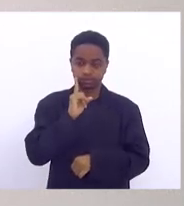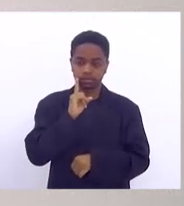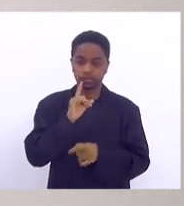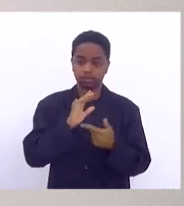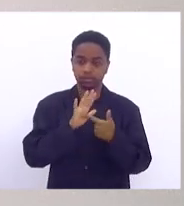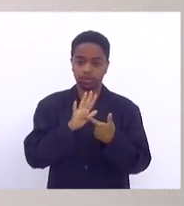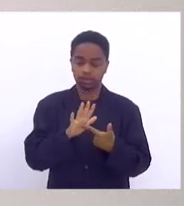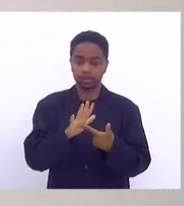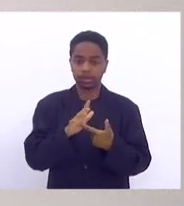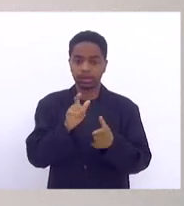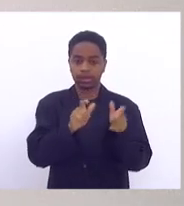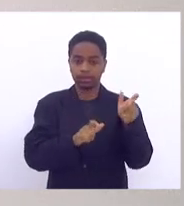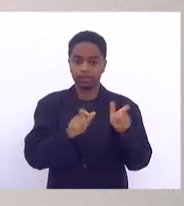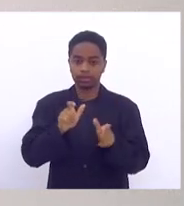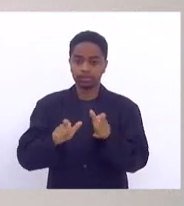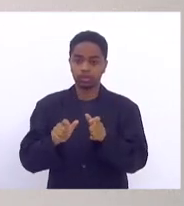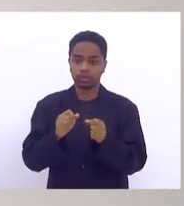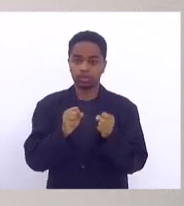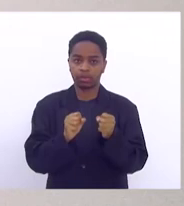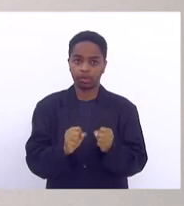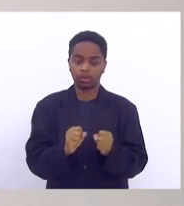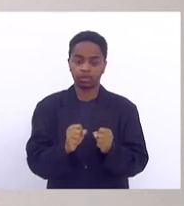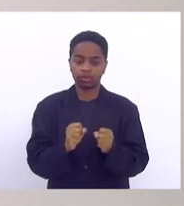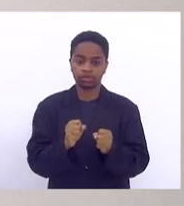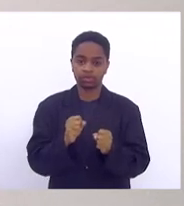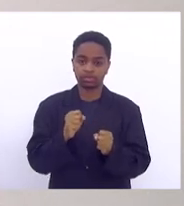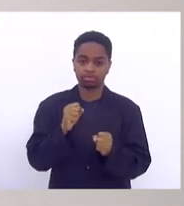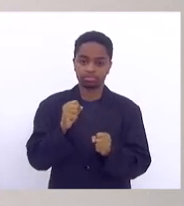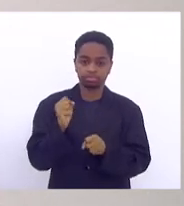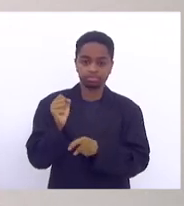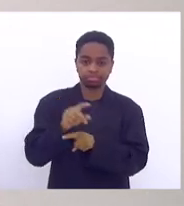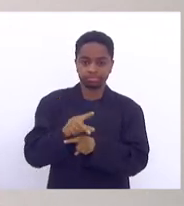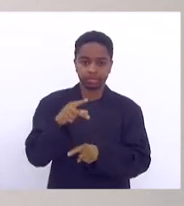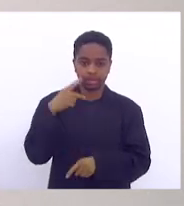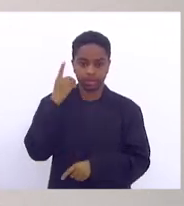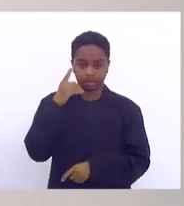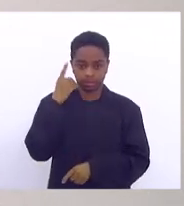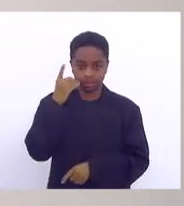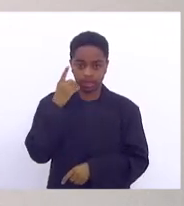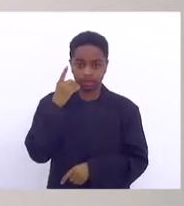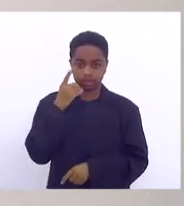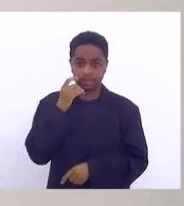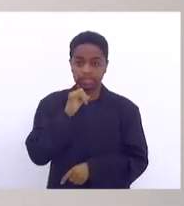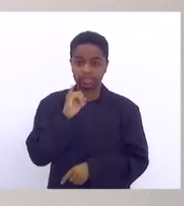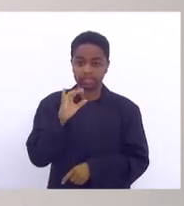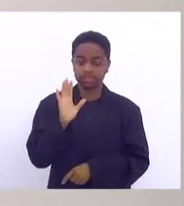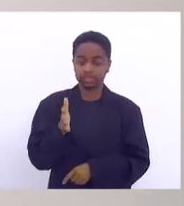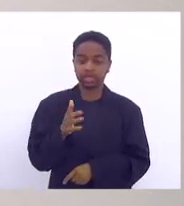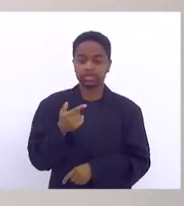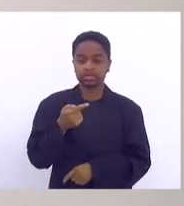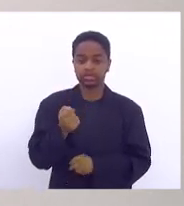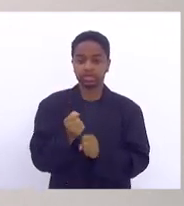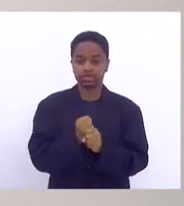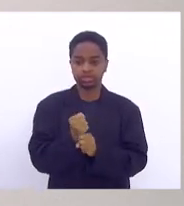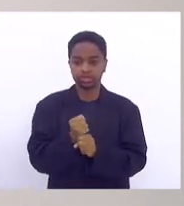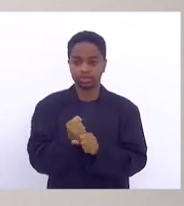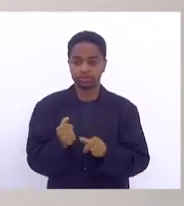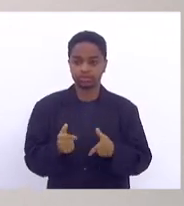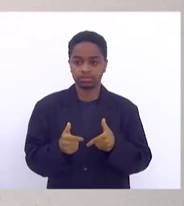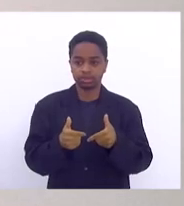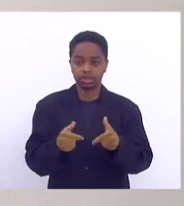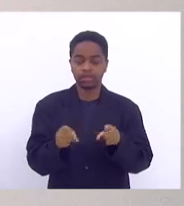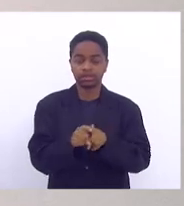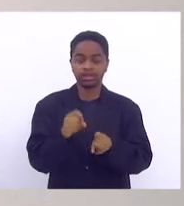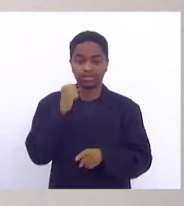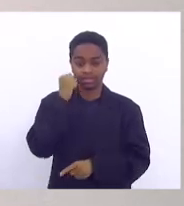alguém pode ser eh Deputado depois de 7 anos naturalizado e Senador depois de